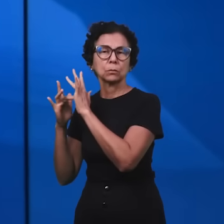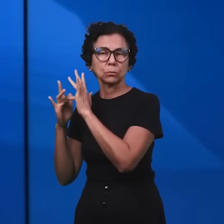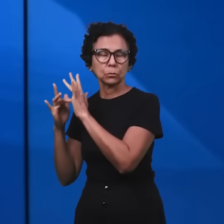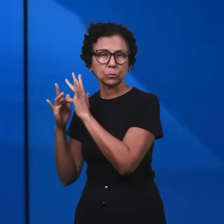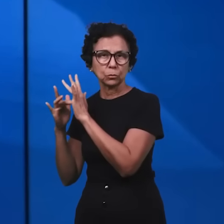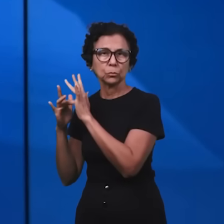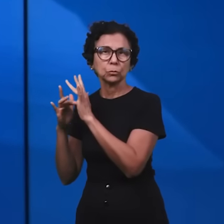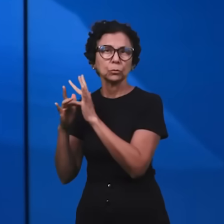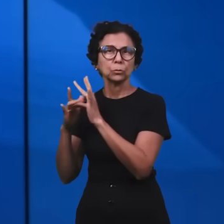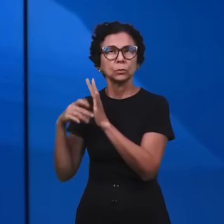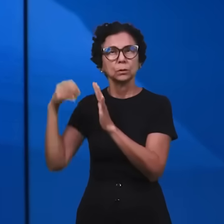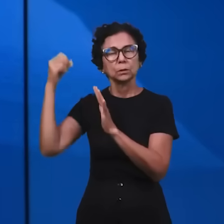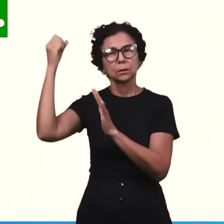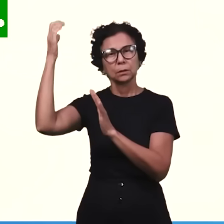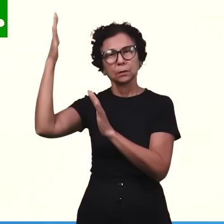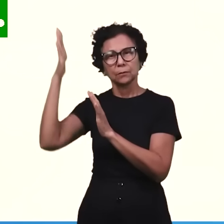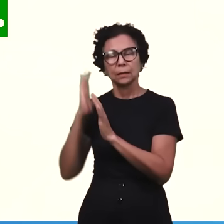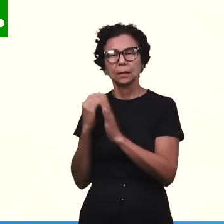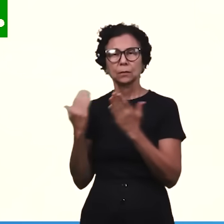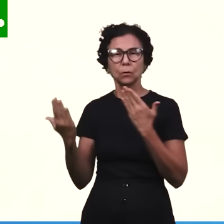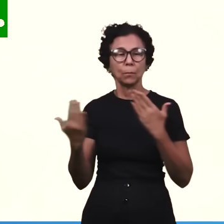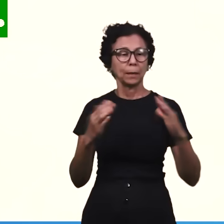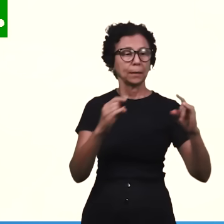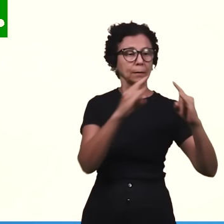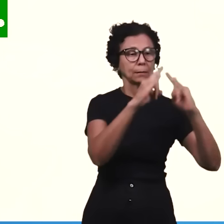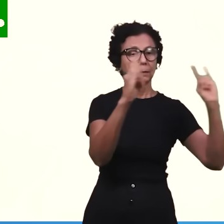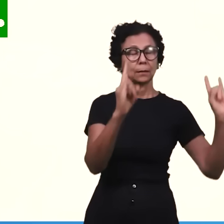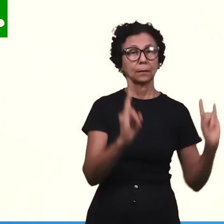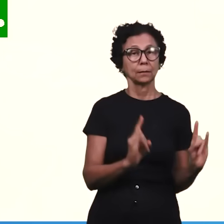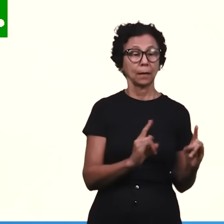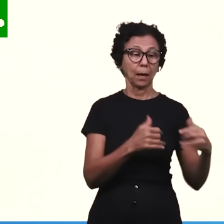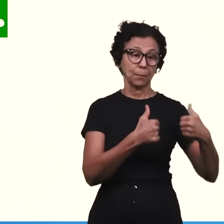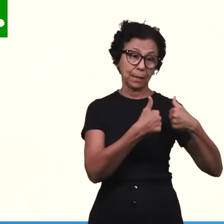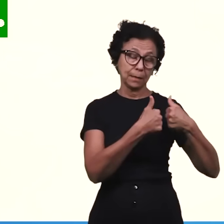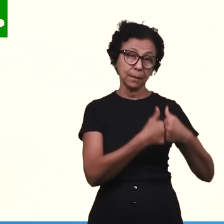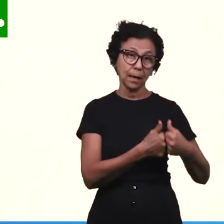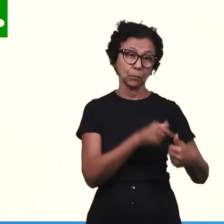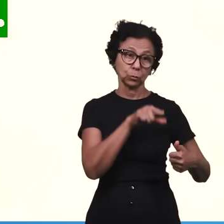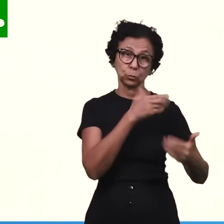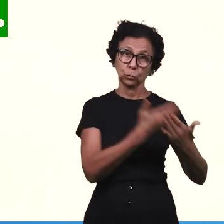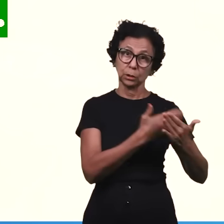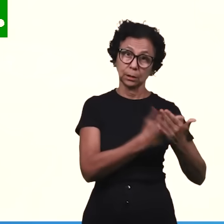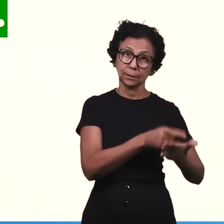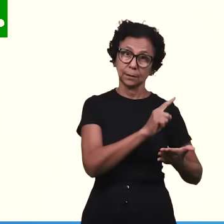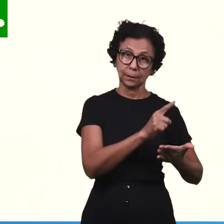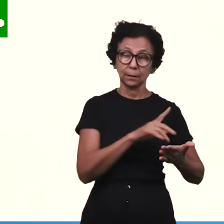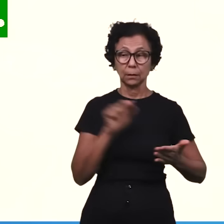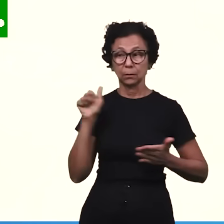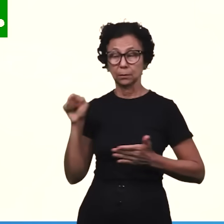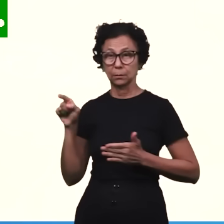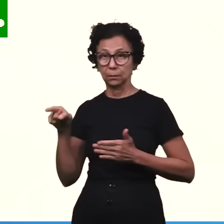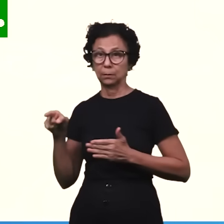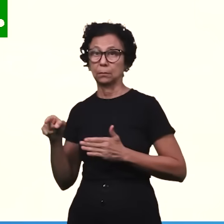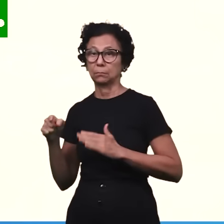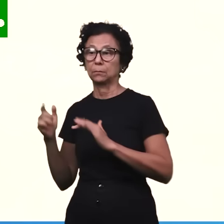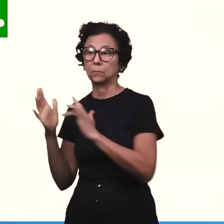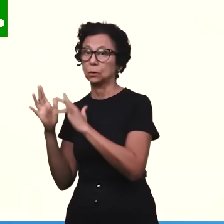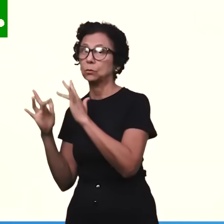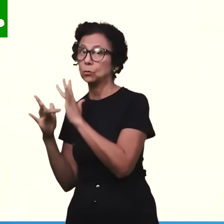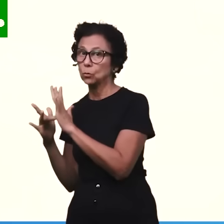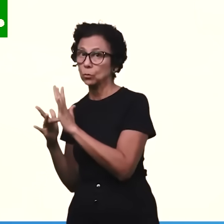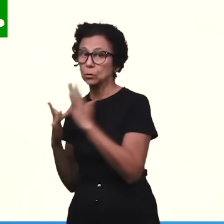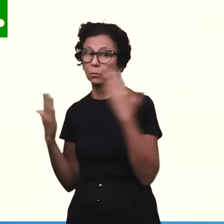Jesus, mas o Senhor Jesus revelado no tabernáculo. Nós não estamos estudando tabernáculo, estamos estudando Jesus revelado no